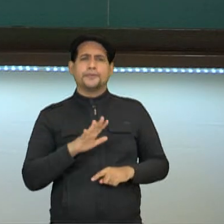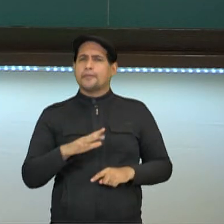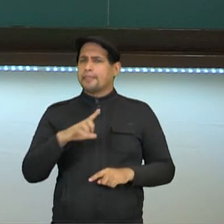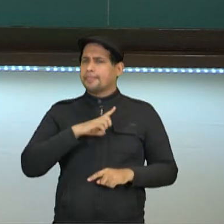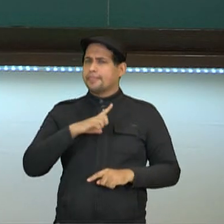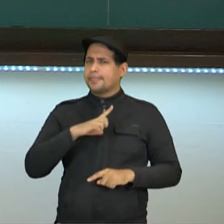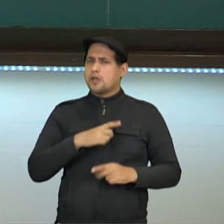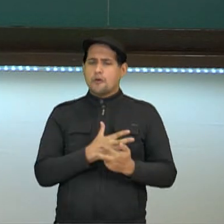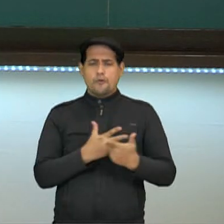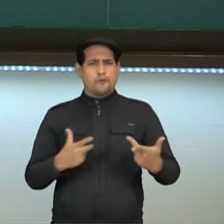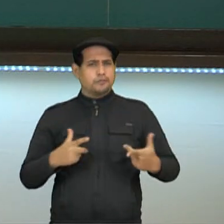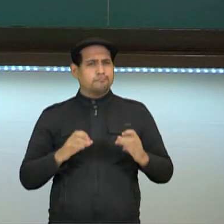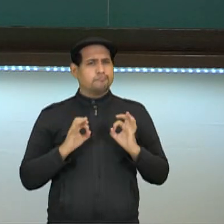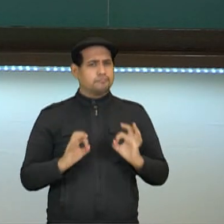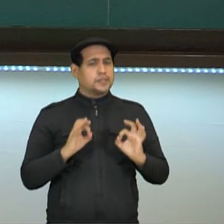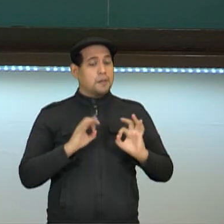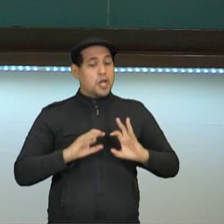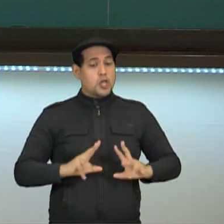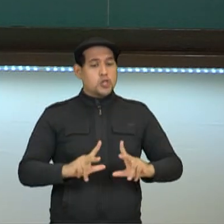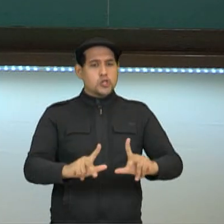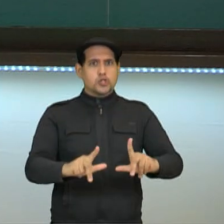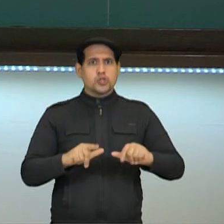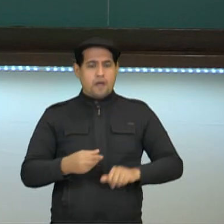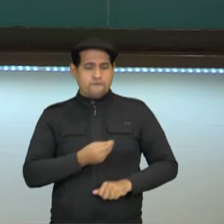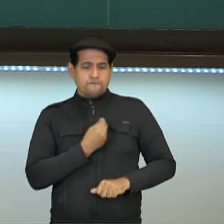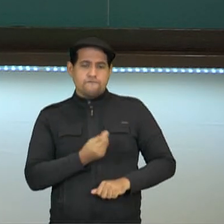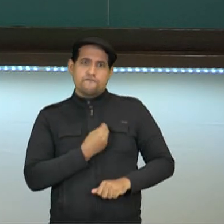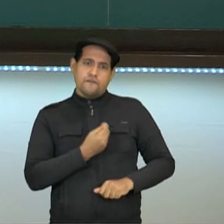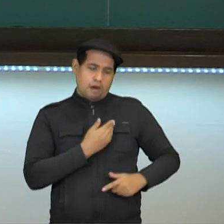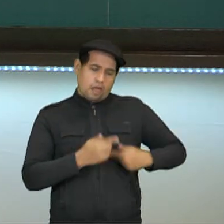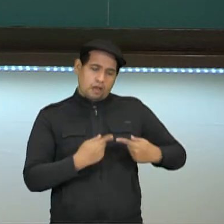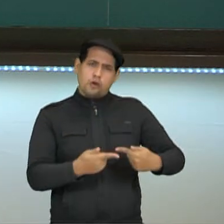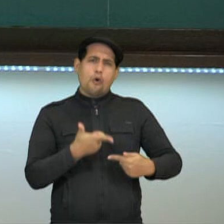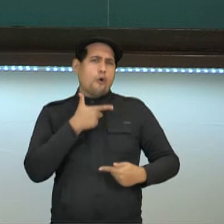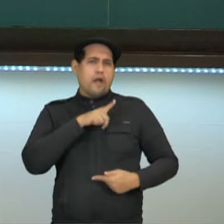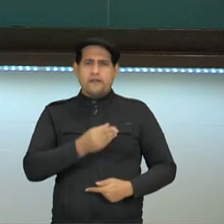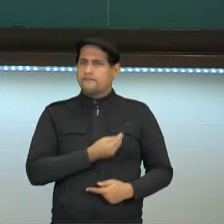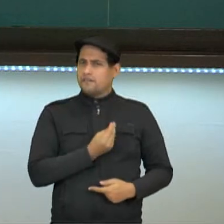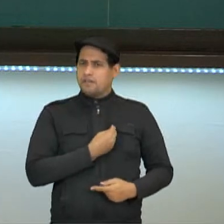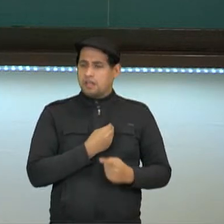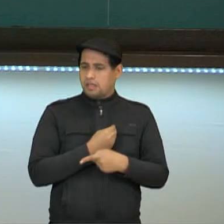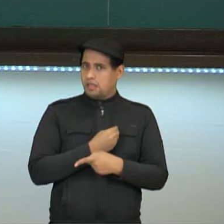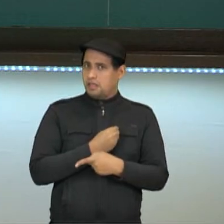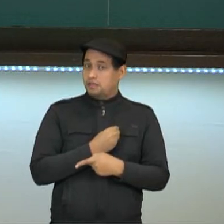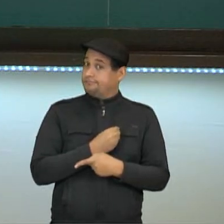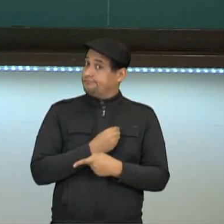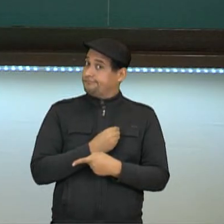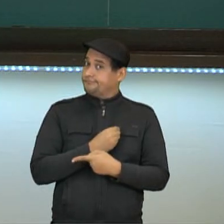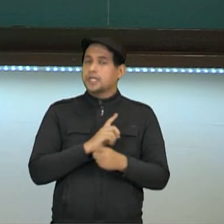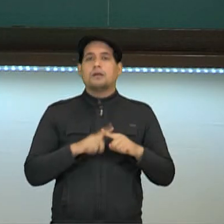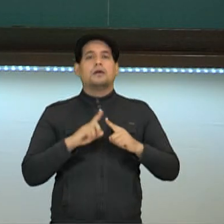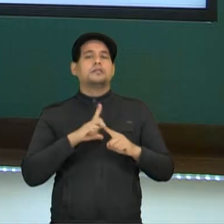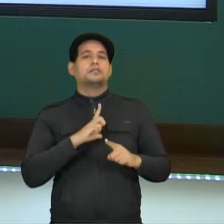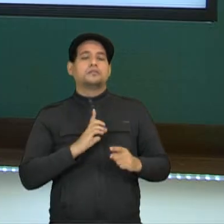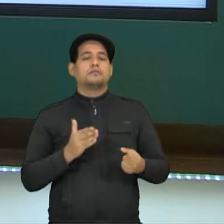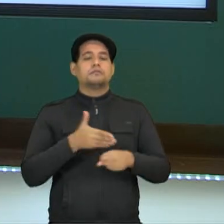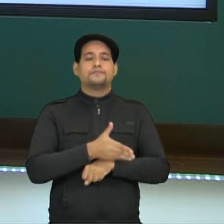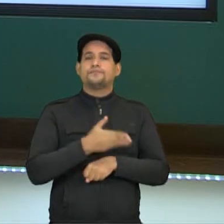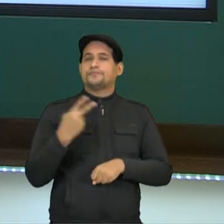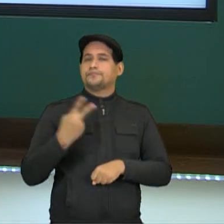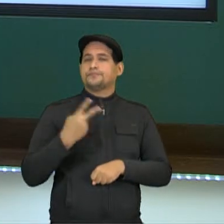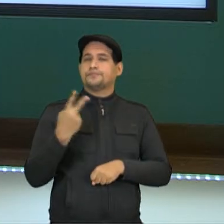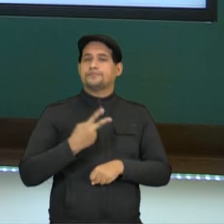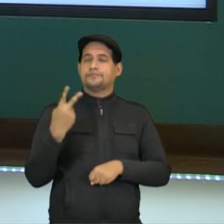tem recursos suficientes para que todos os que estão vindo consigam sobreviver ali? Então, aí a gente entra no